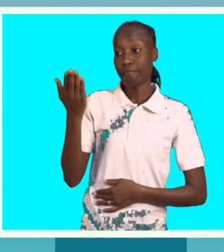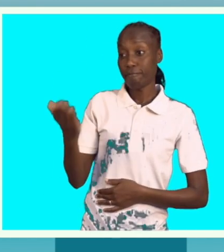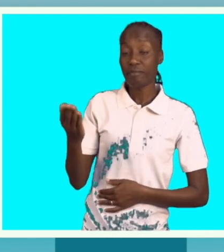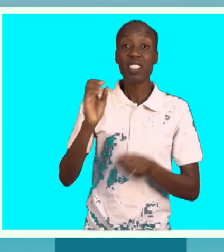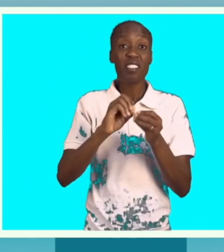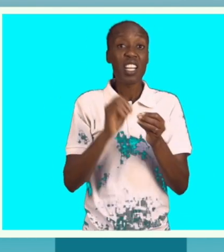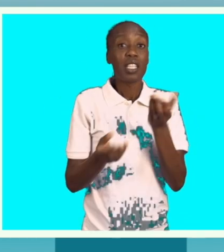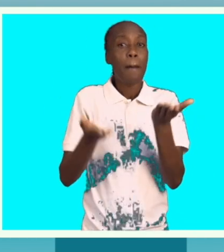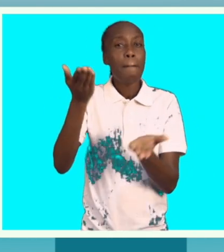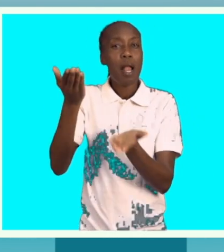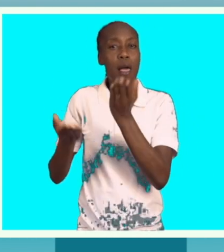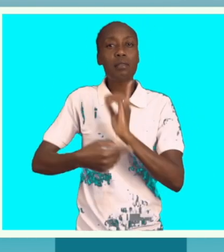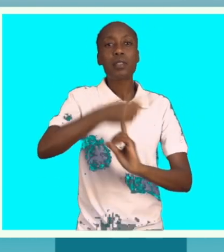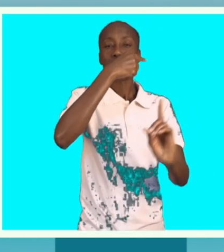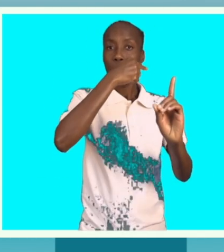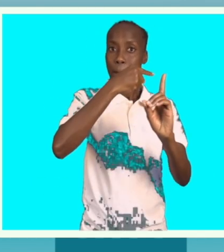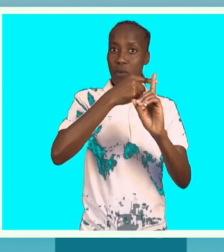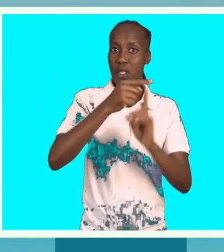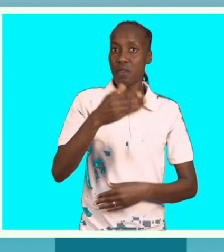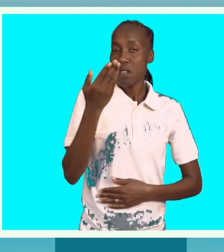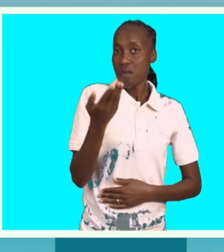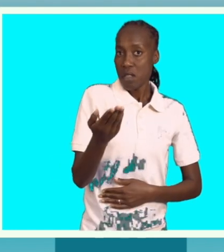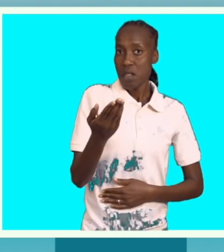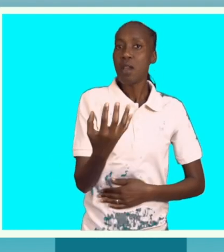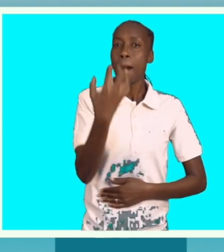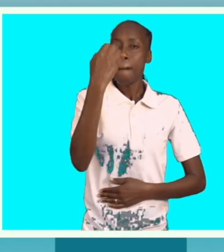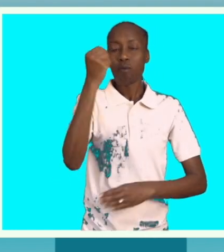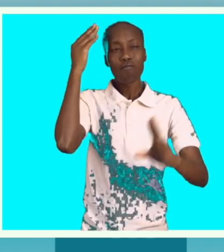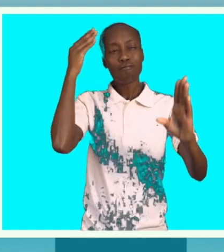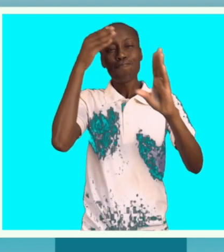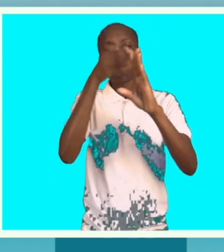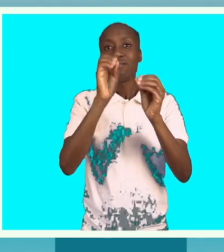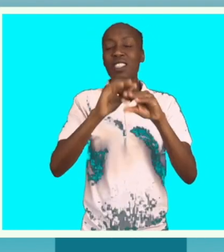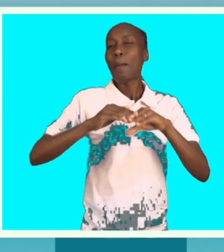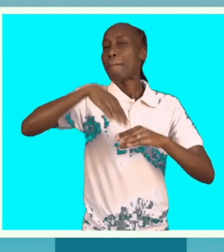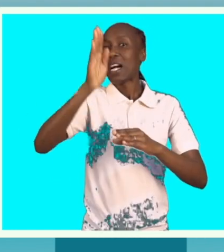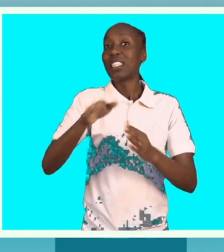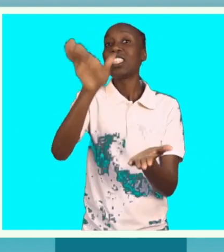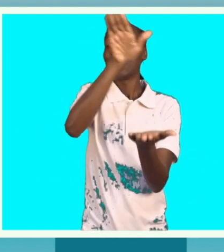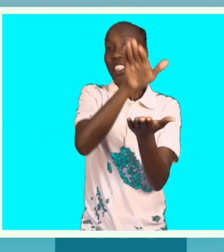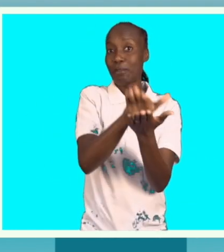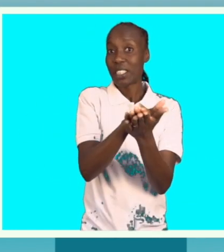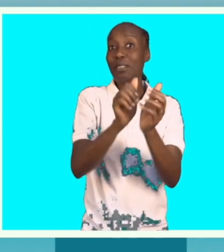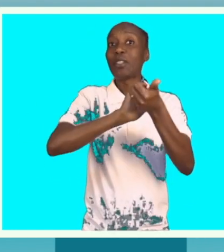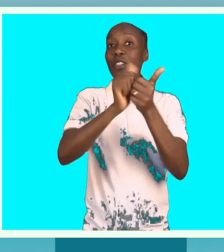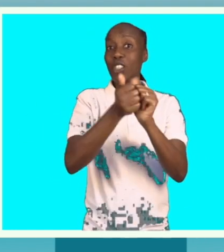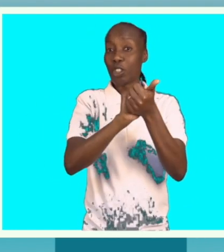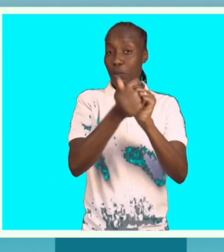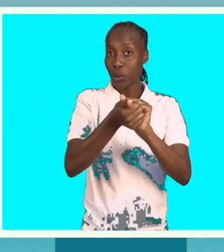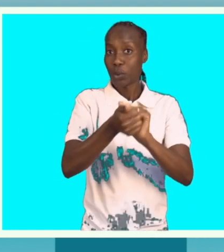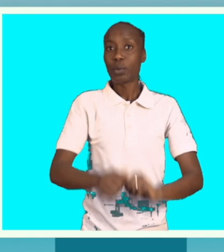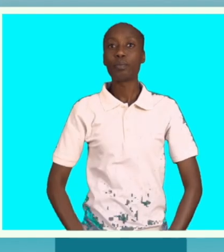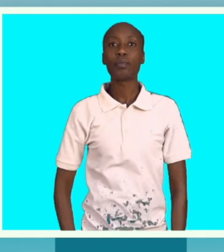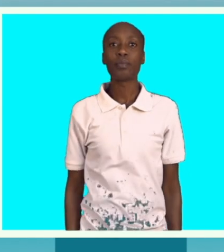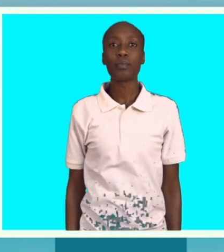uma coisa boa. E nós também conhecemos os outros lá. Era a nossa família que nós não conhecíamos, mas conhecemos